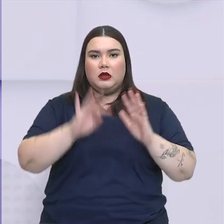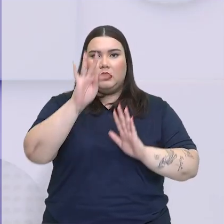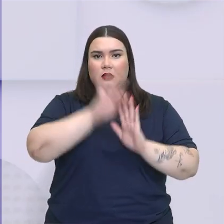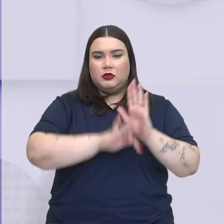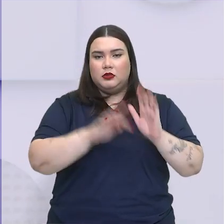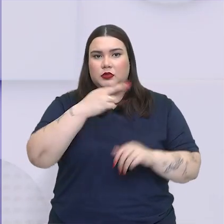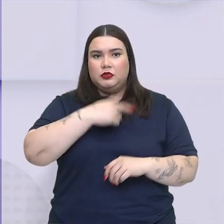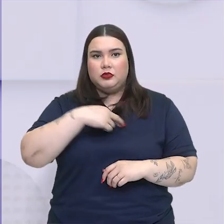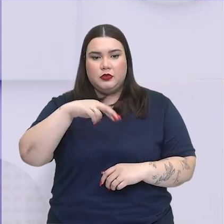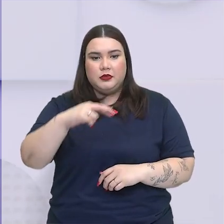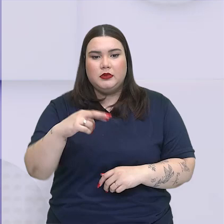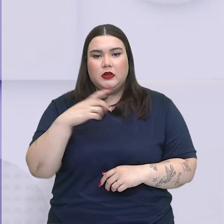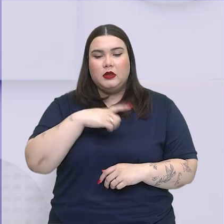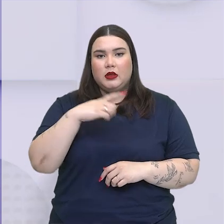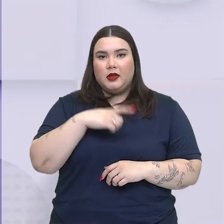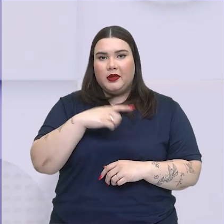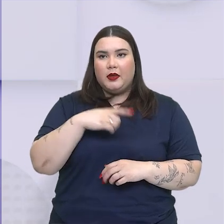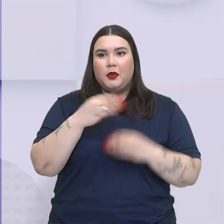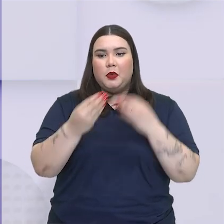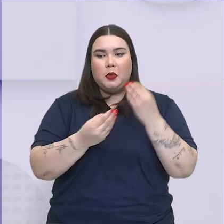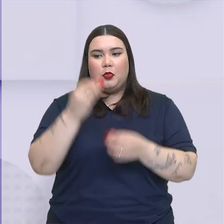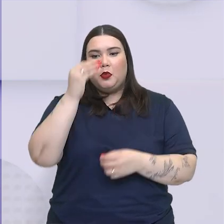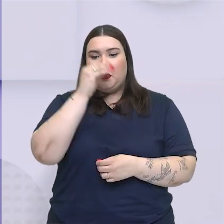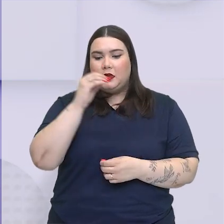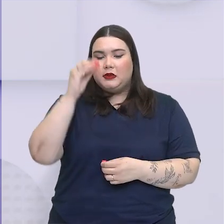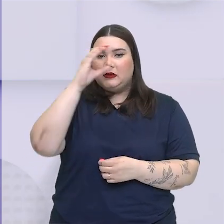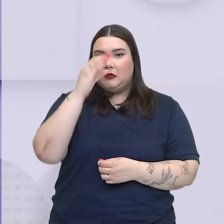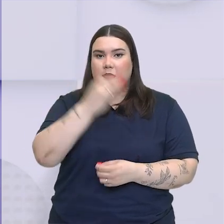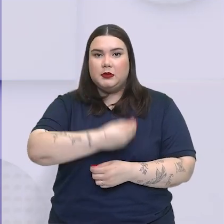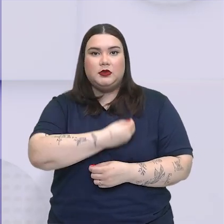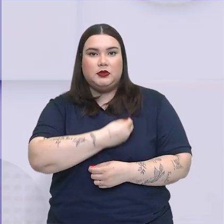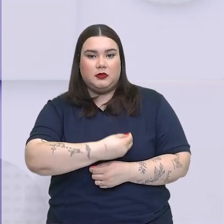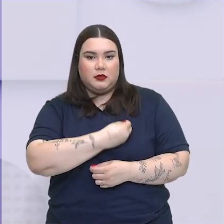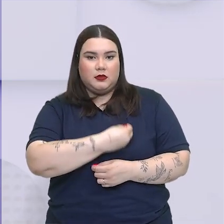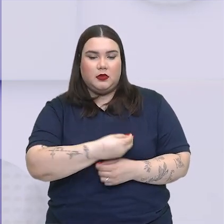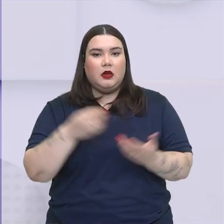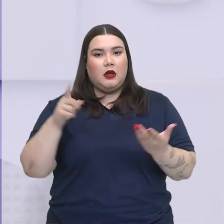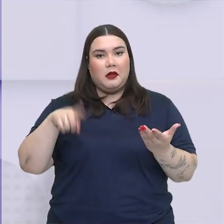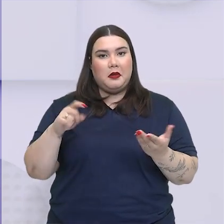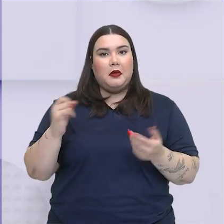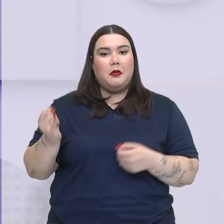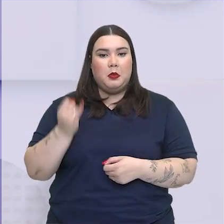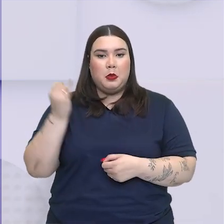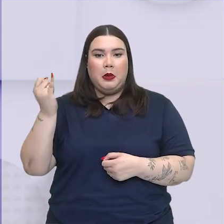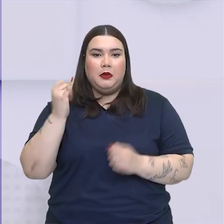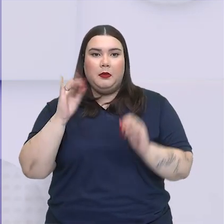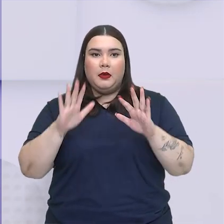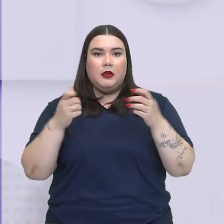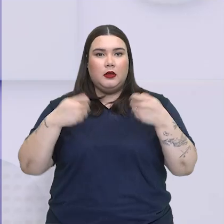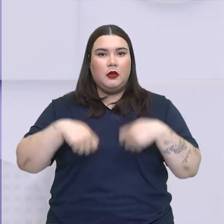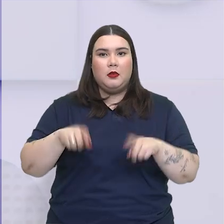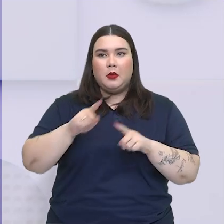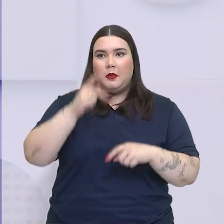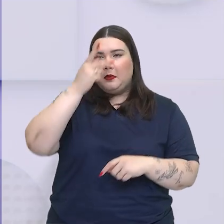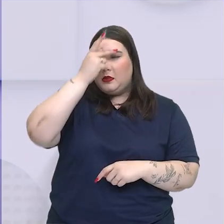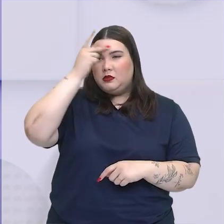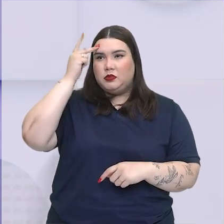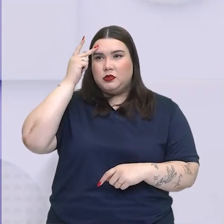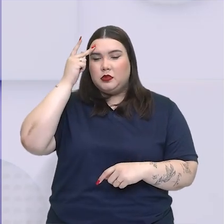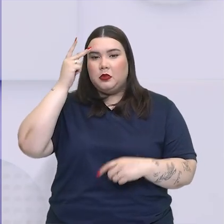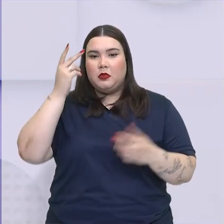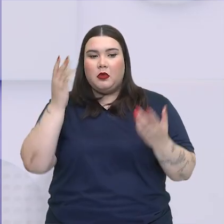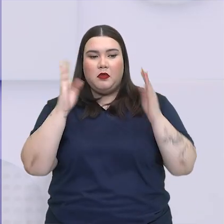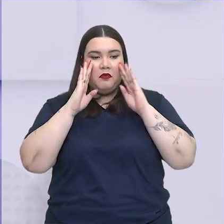escrito sagrado tem essa questão dessa sabedoria de vida. Né? Isso é muito importante. Não precisa ser uma pessoa culta. Muitas